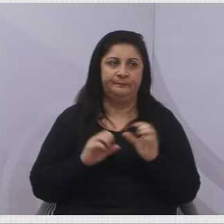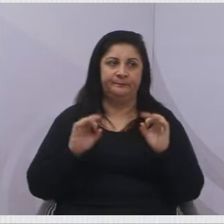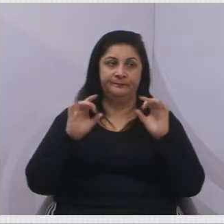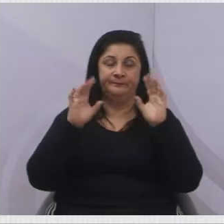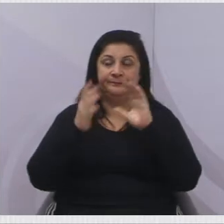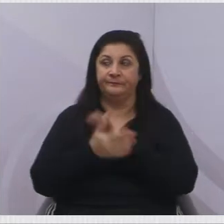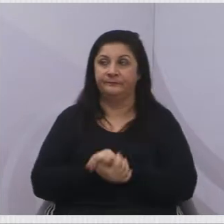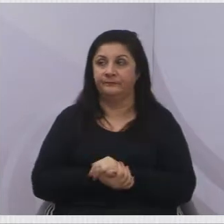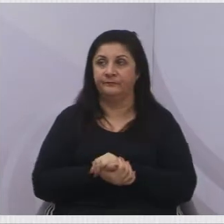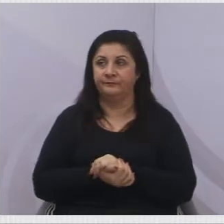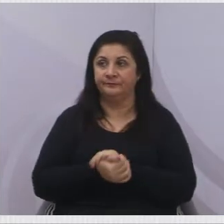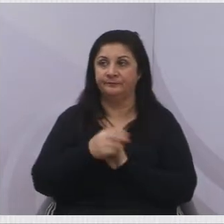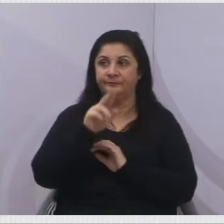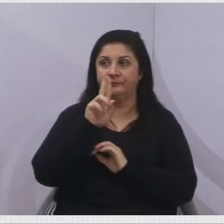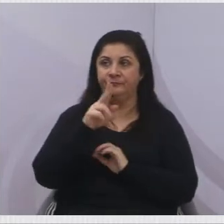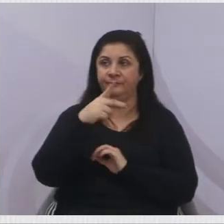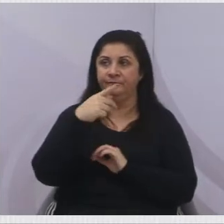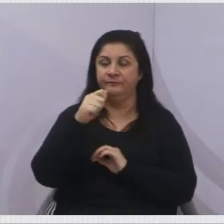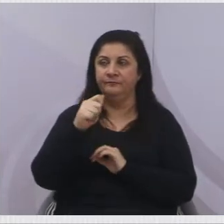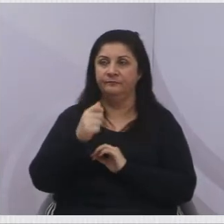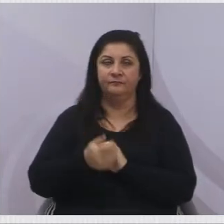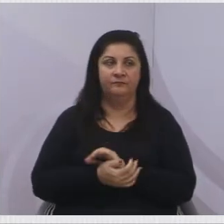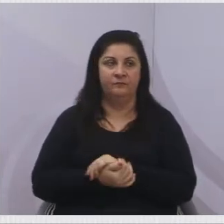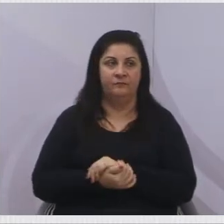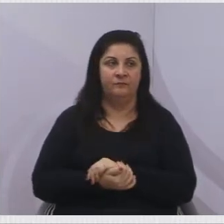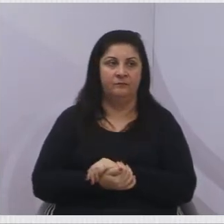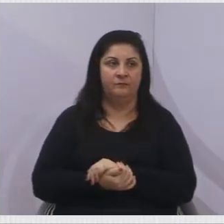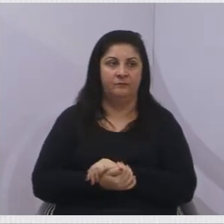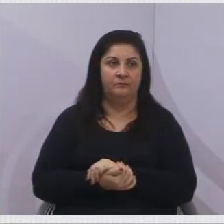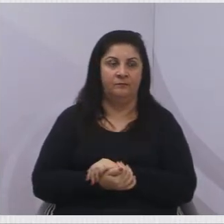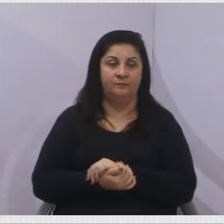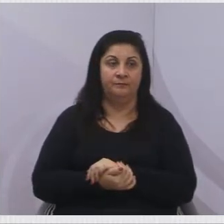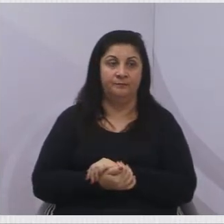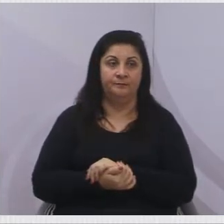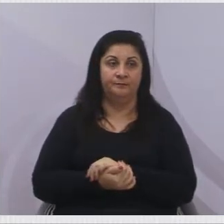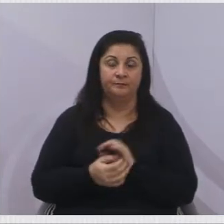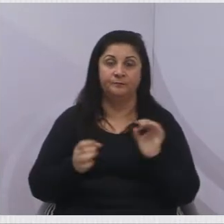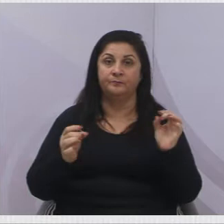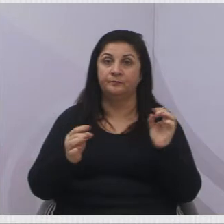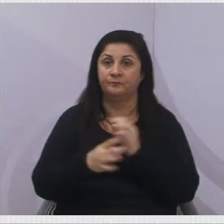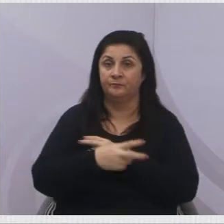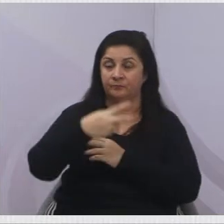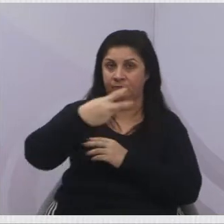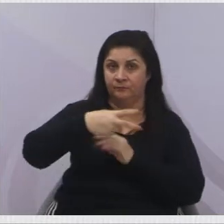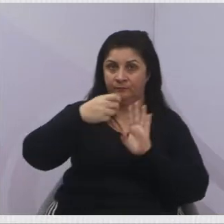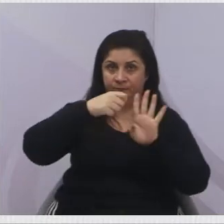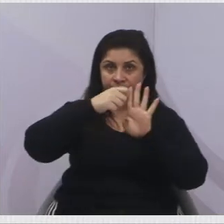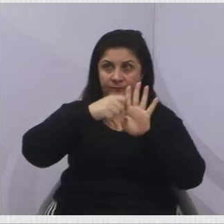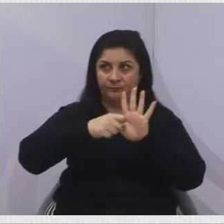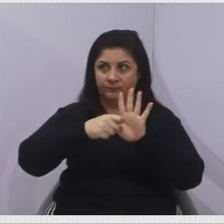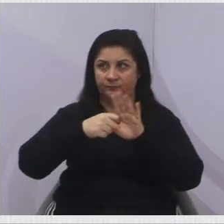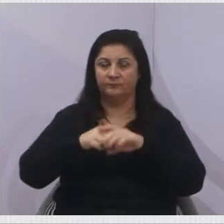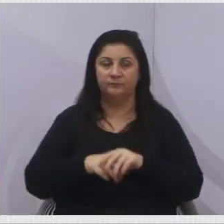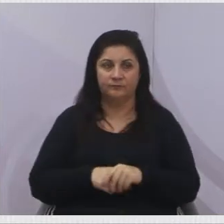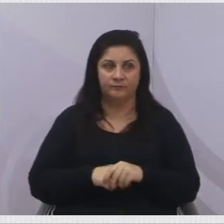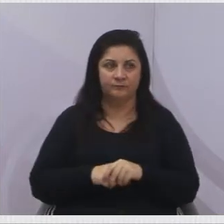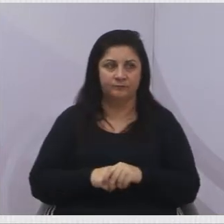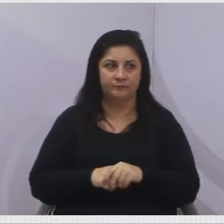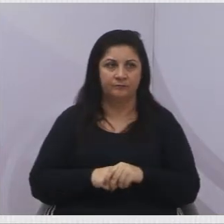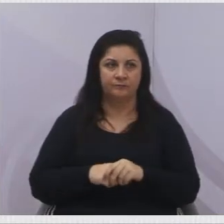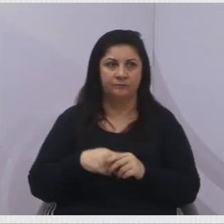que está lá na UPA Dr. Telmo, nós finalizamos o segundo quadrimestre de 2021 com